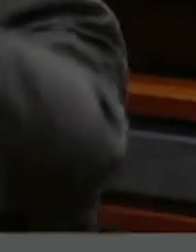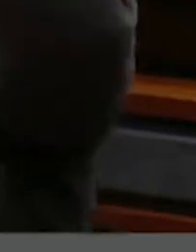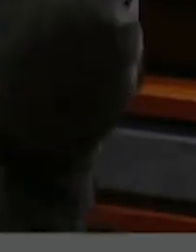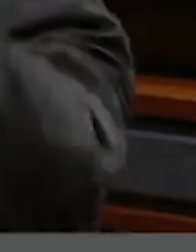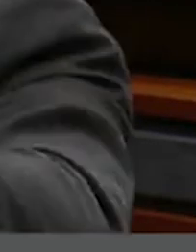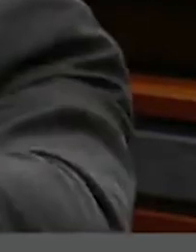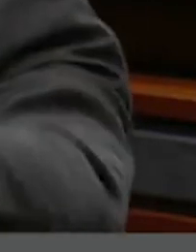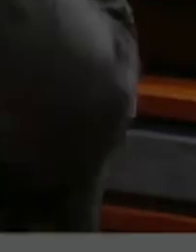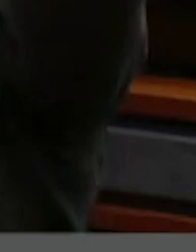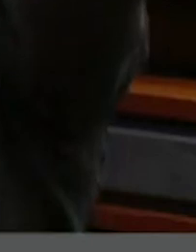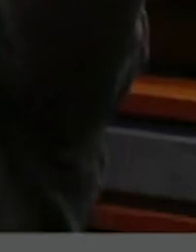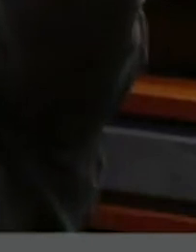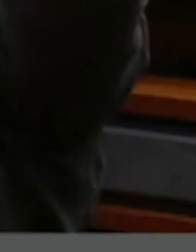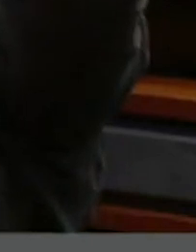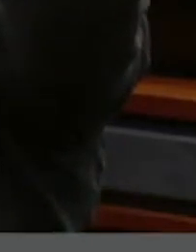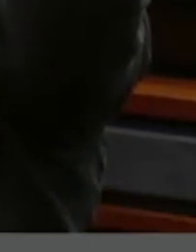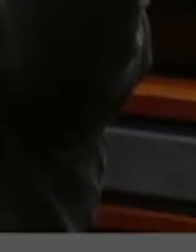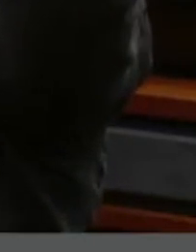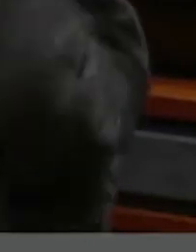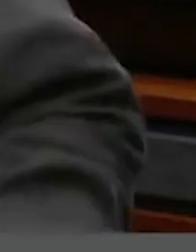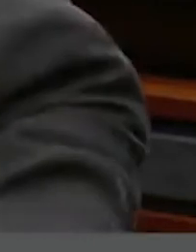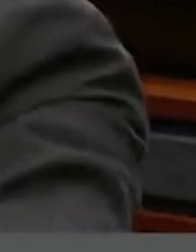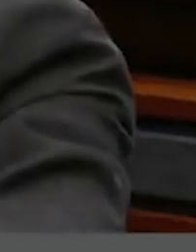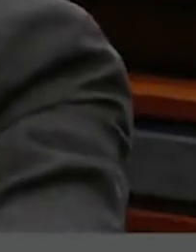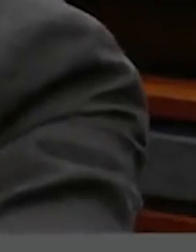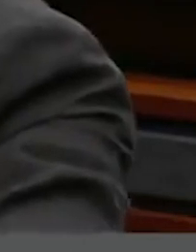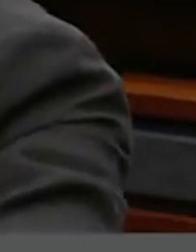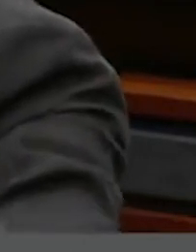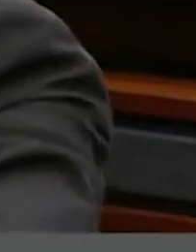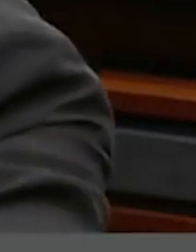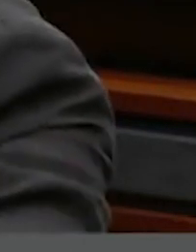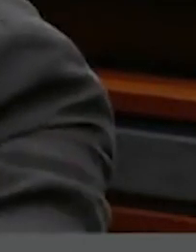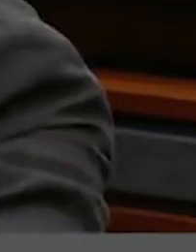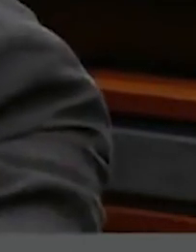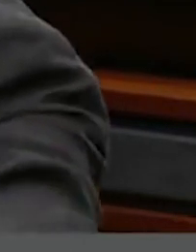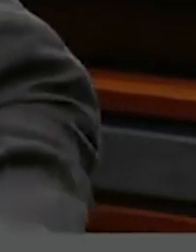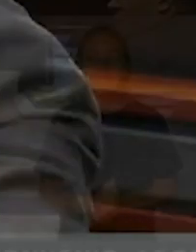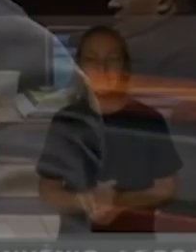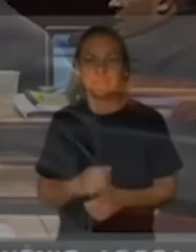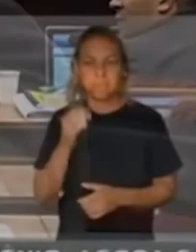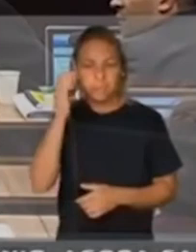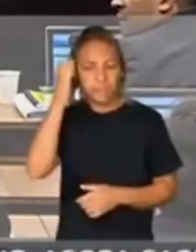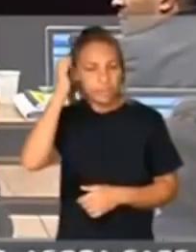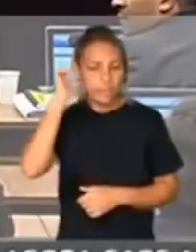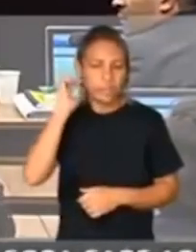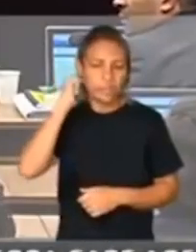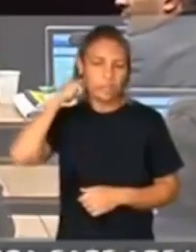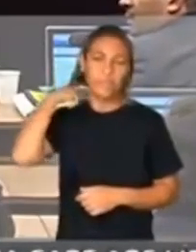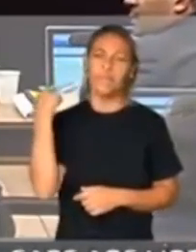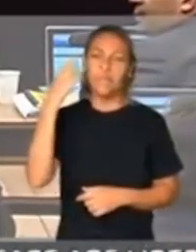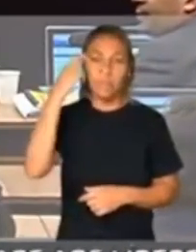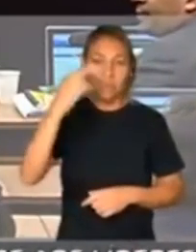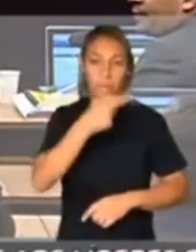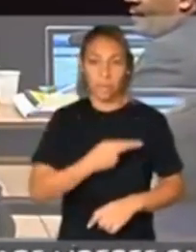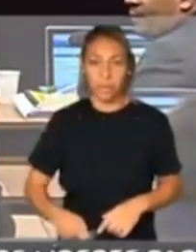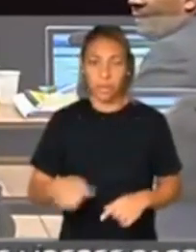governo constituído numa perspectiva fascista e de destruição da nossa soberania. Senhor relator, senhor presidente,